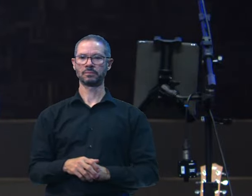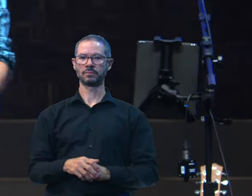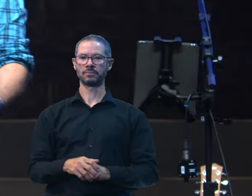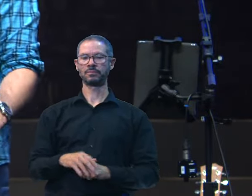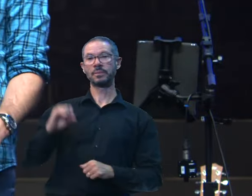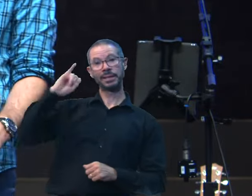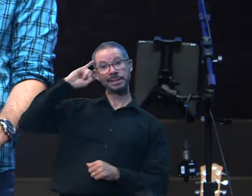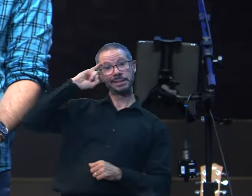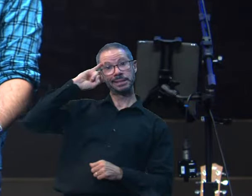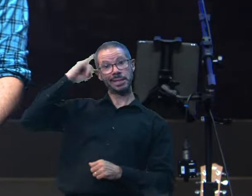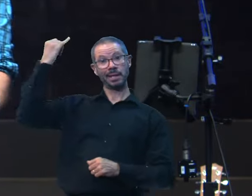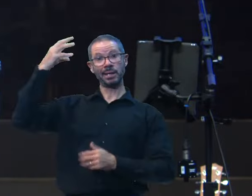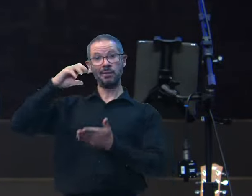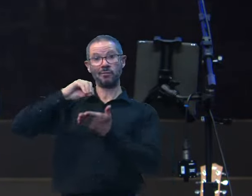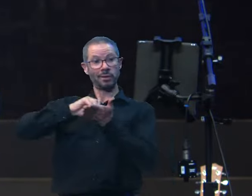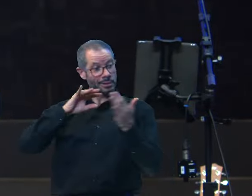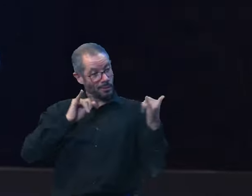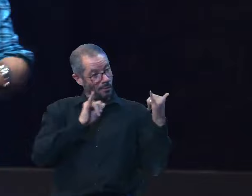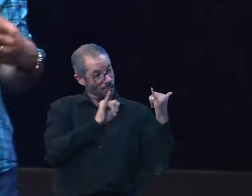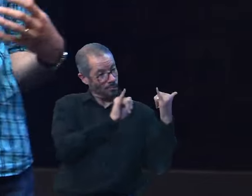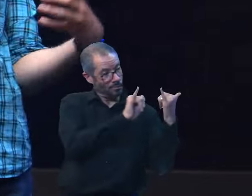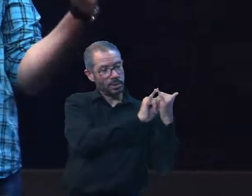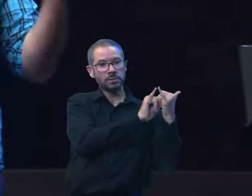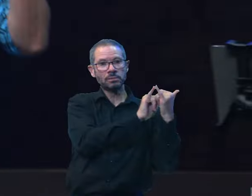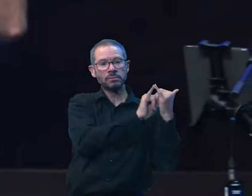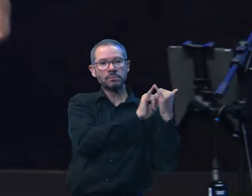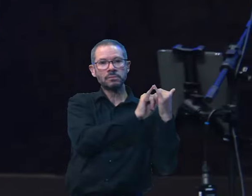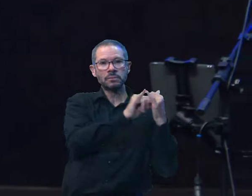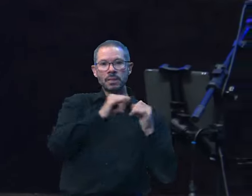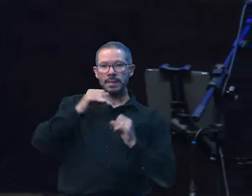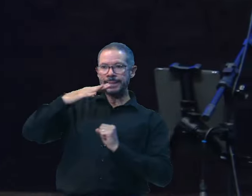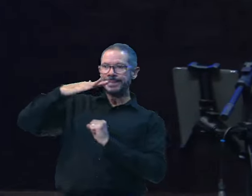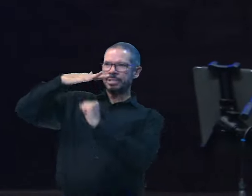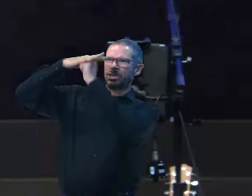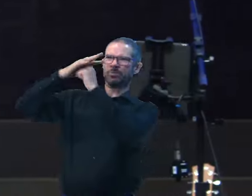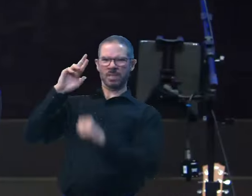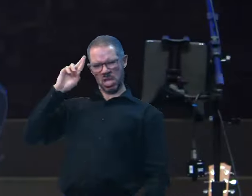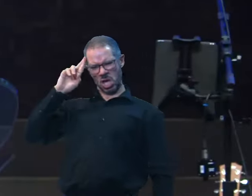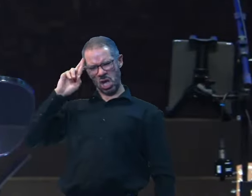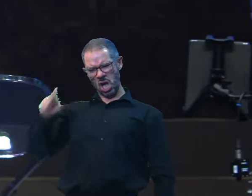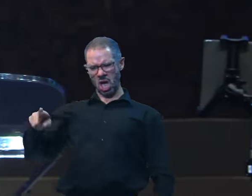A ideia de uma falta de perdão nos encher de razão